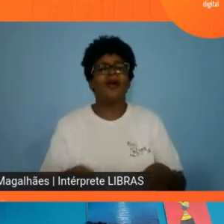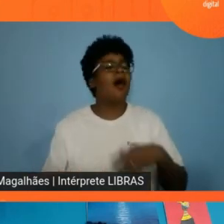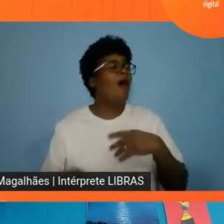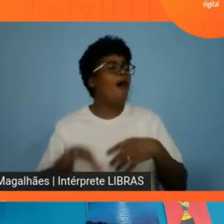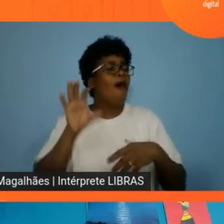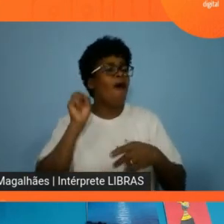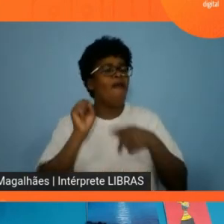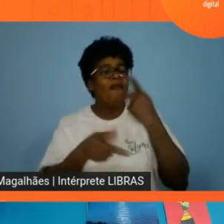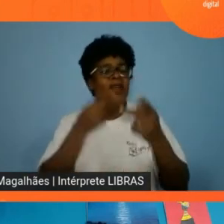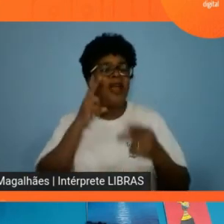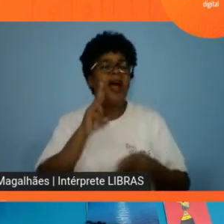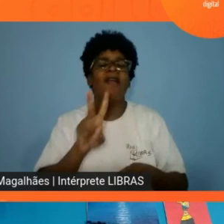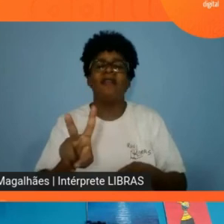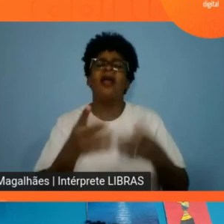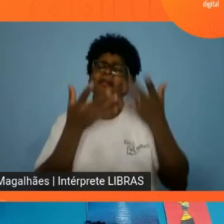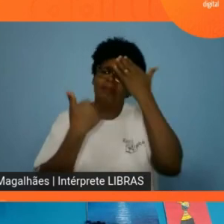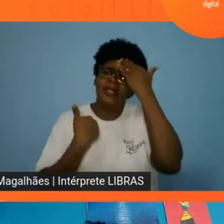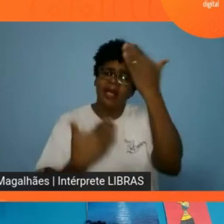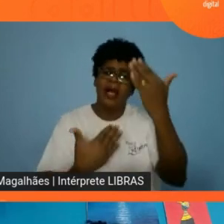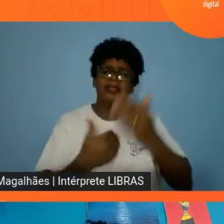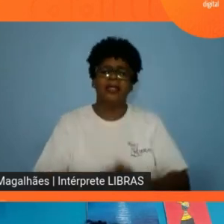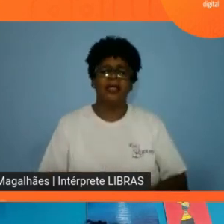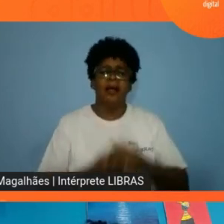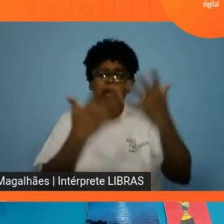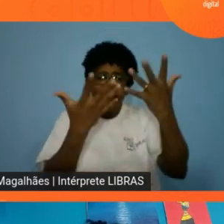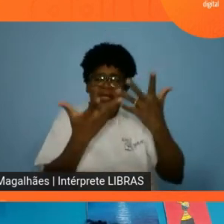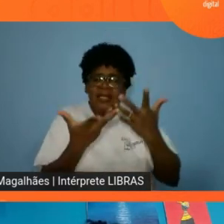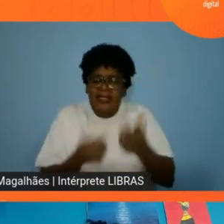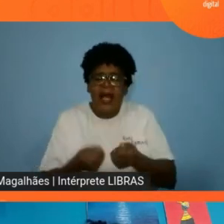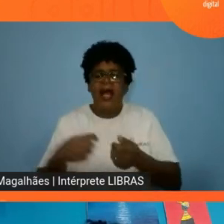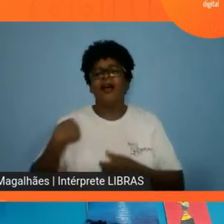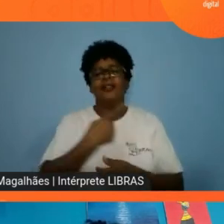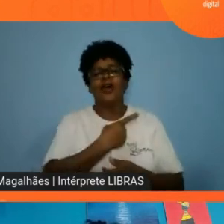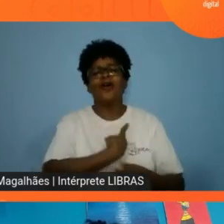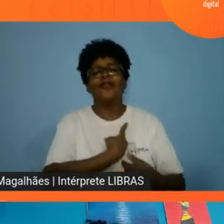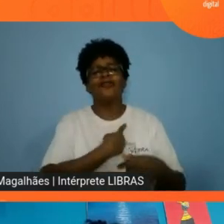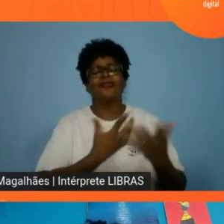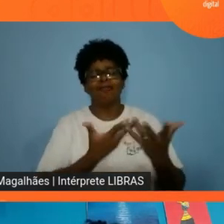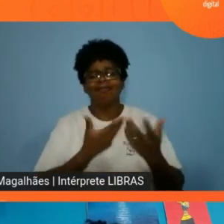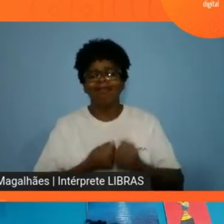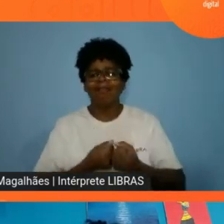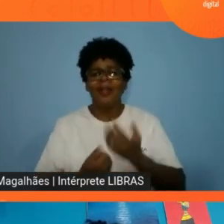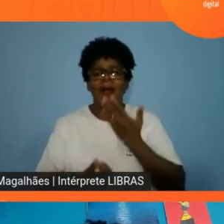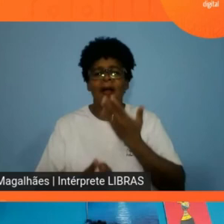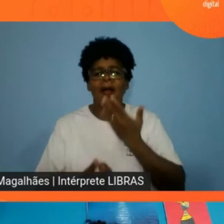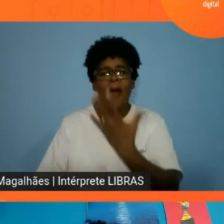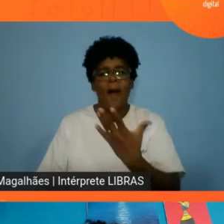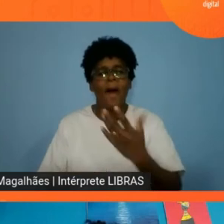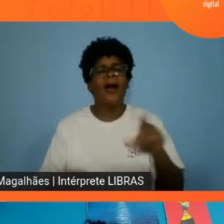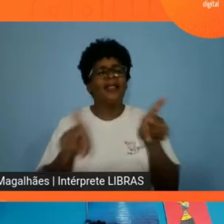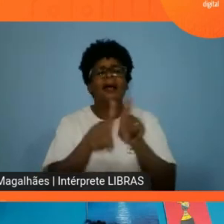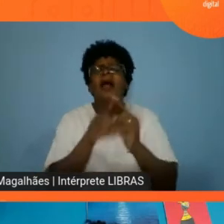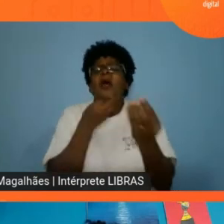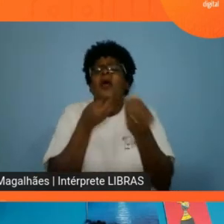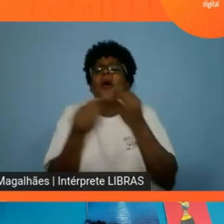convite, por aceitar o nosso convite. Lucilene, fale um pouco de você e sobre o poder transformador da arte na tua vida.